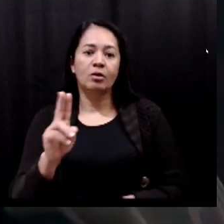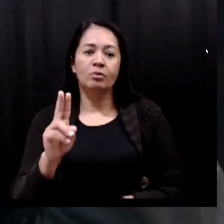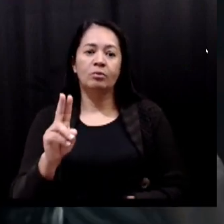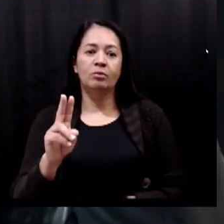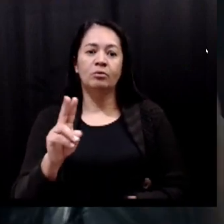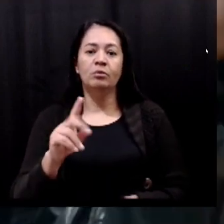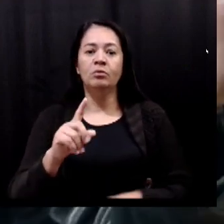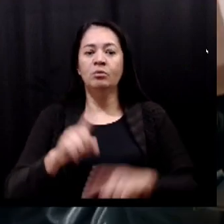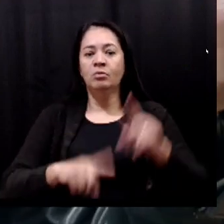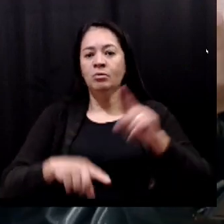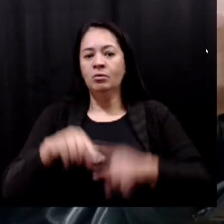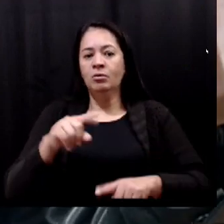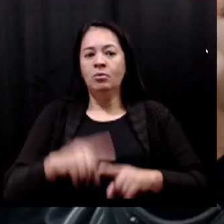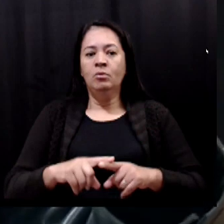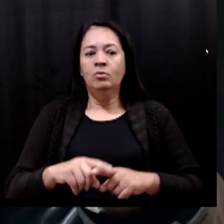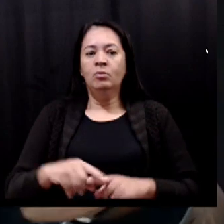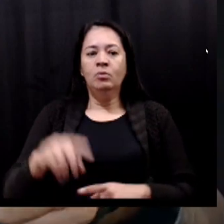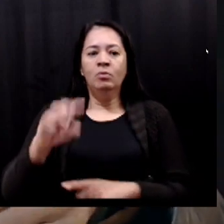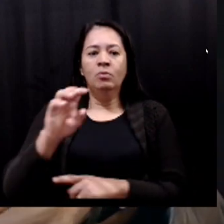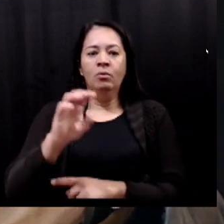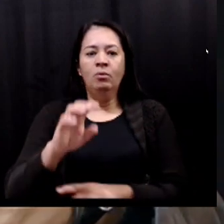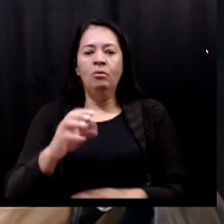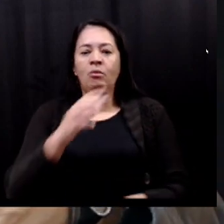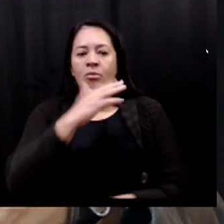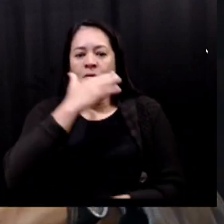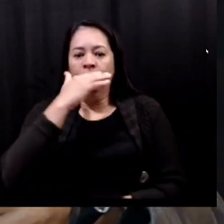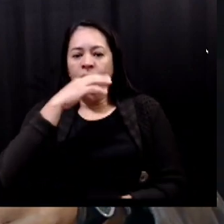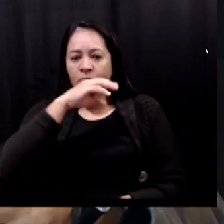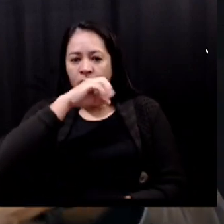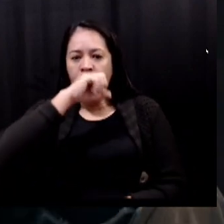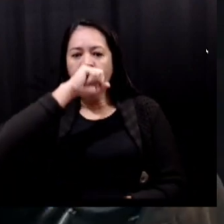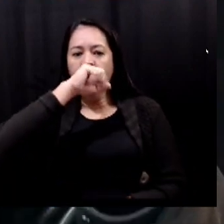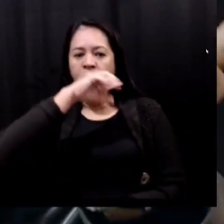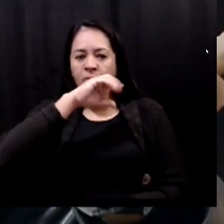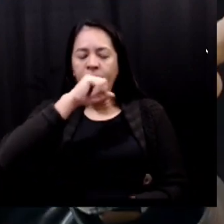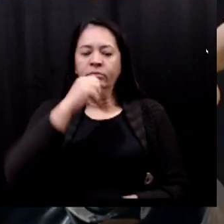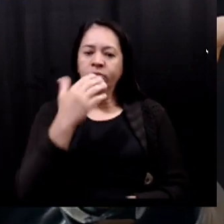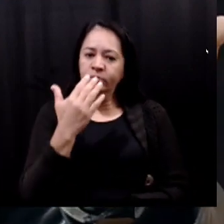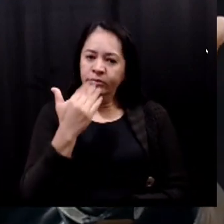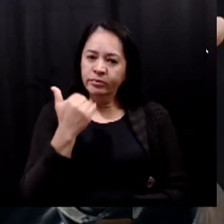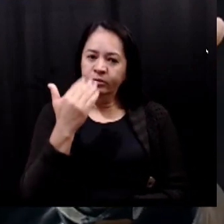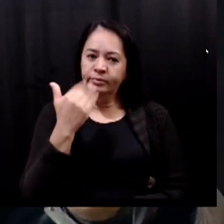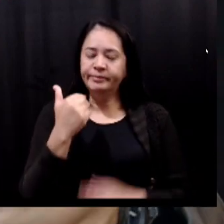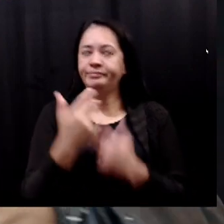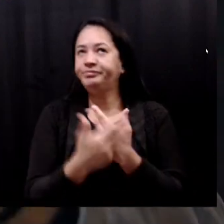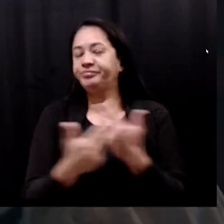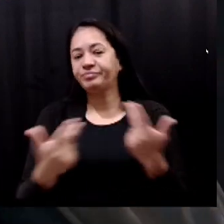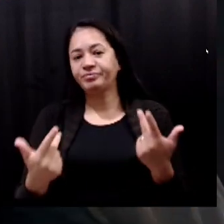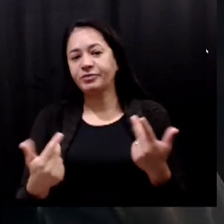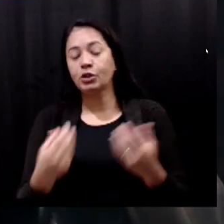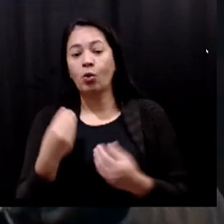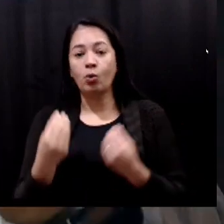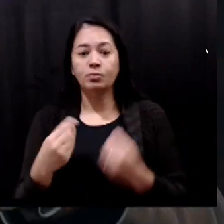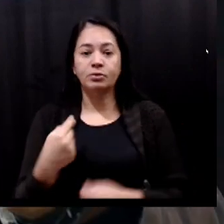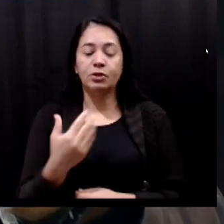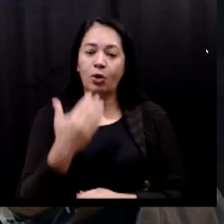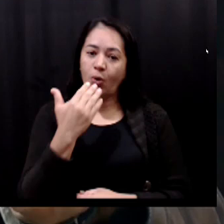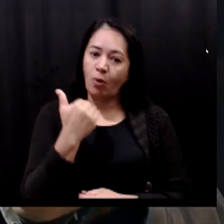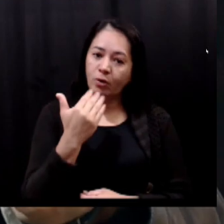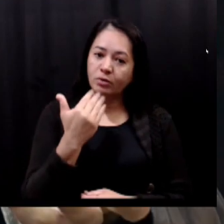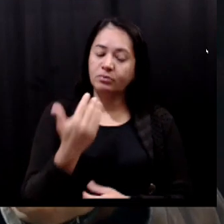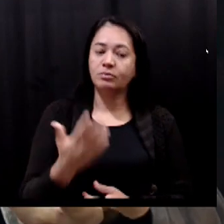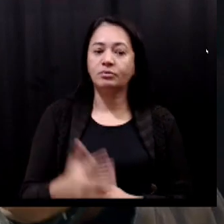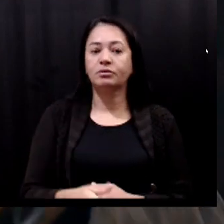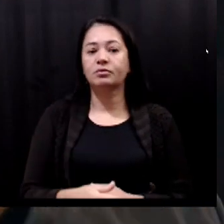teratogênicos, o ar que respiramos, o que alimentamos, como nos alimentamos, nossos hábitos